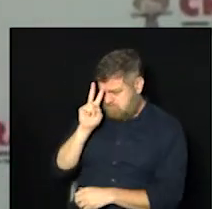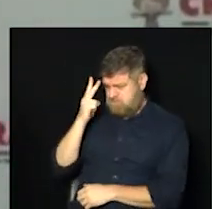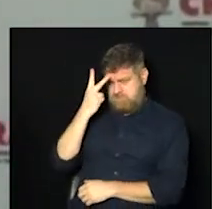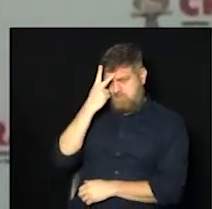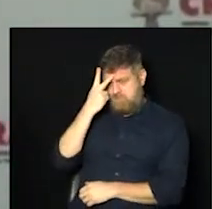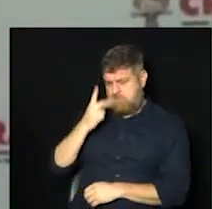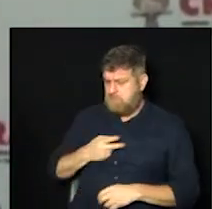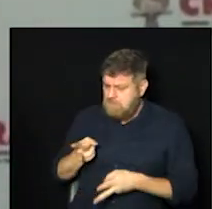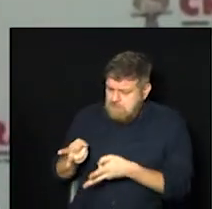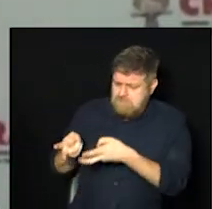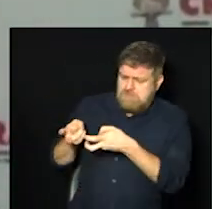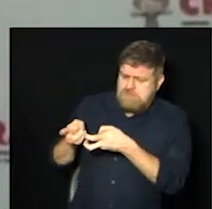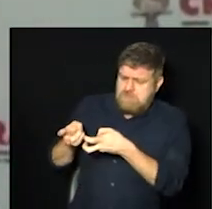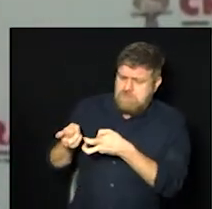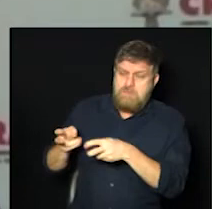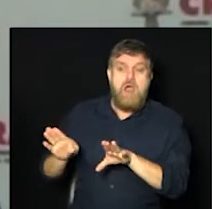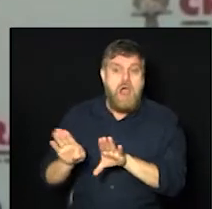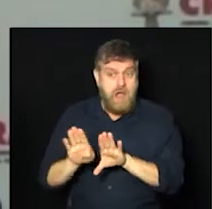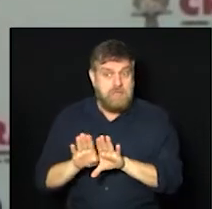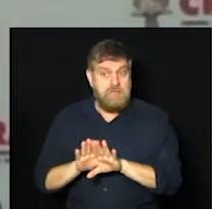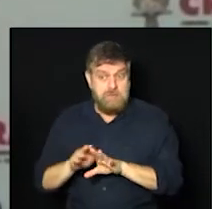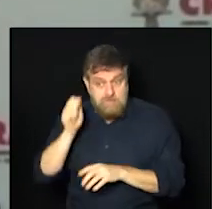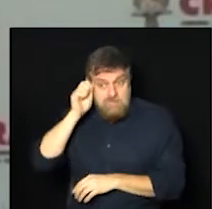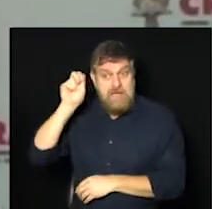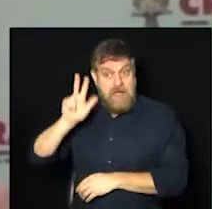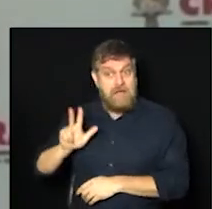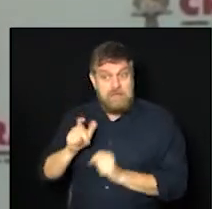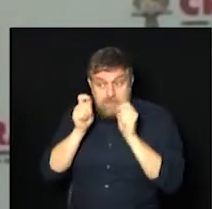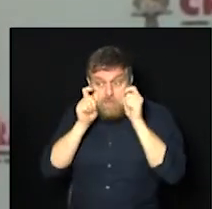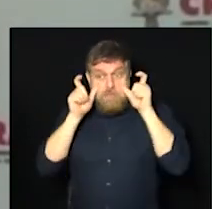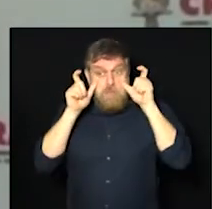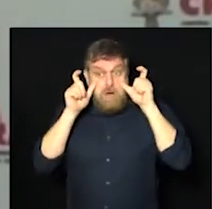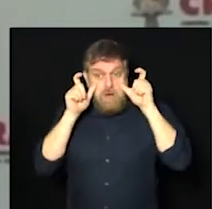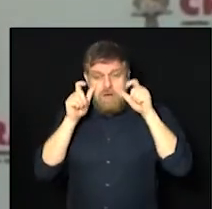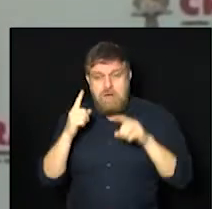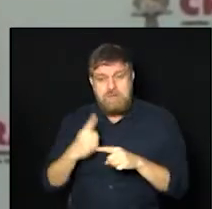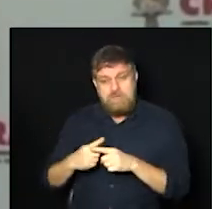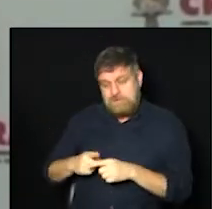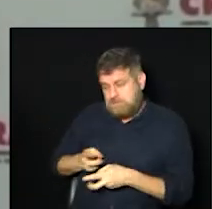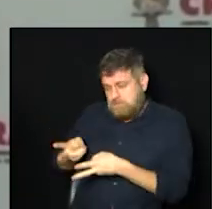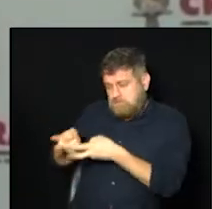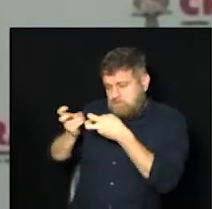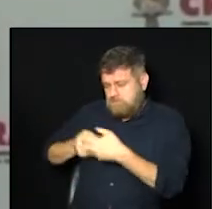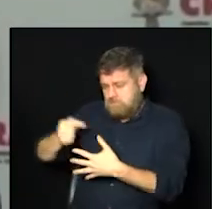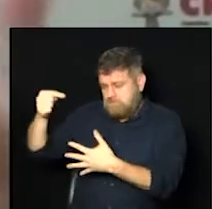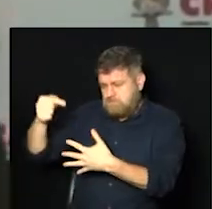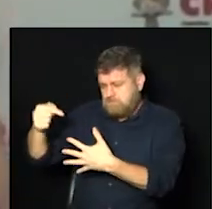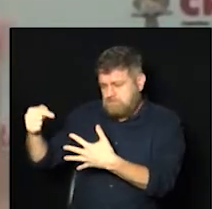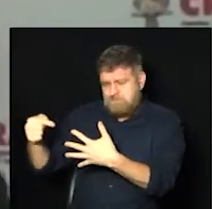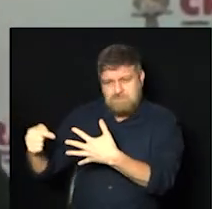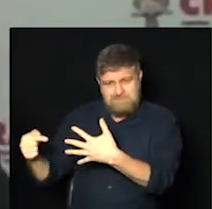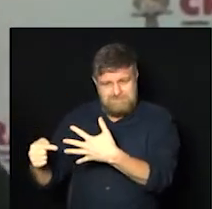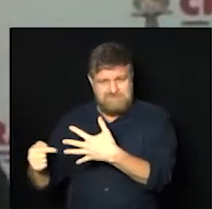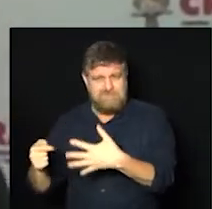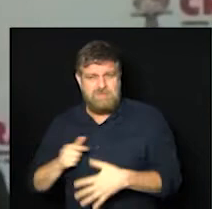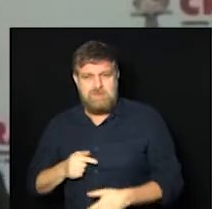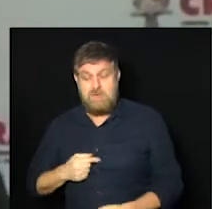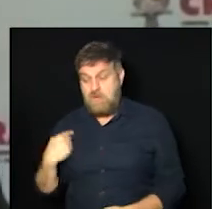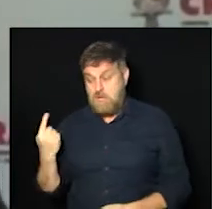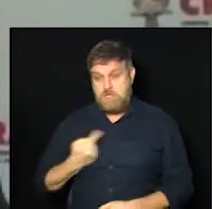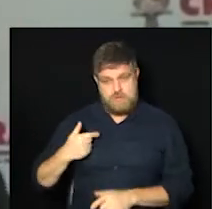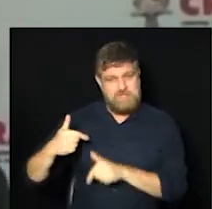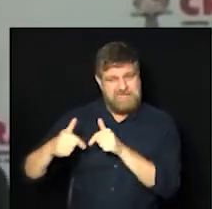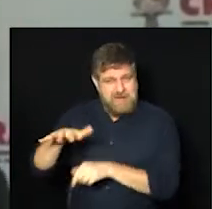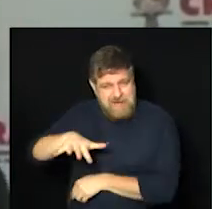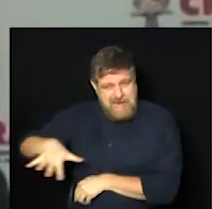mudou o comportamento, então você também deve ficar atento, né? Além de sinais que a gente entende que são clássicos, né, quando a gente trabalha